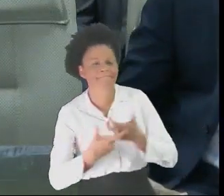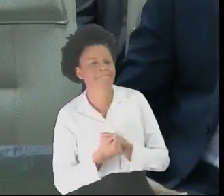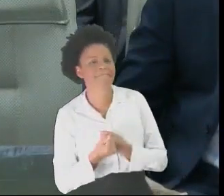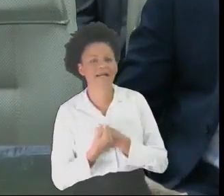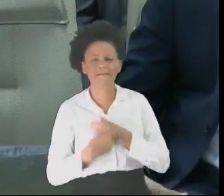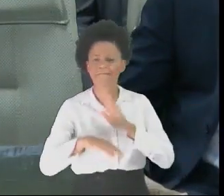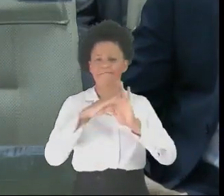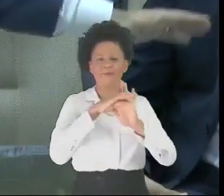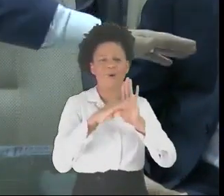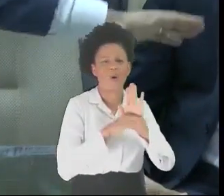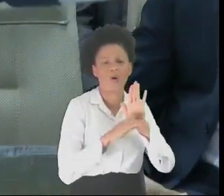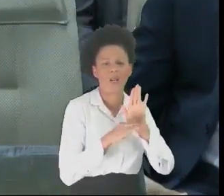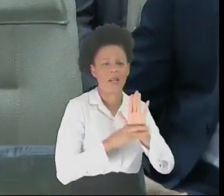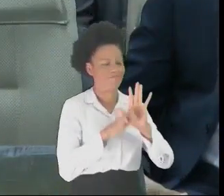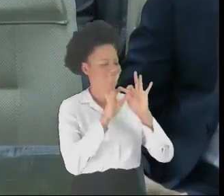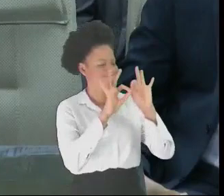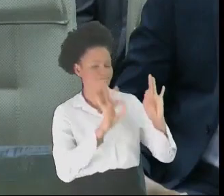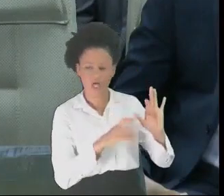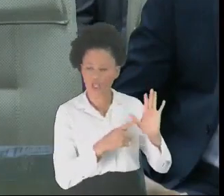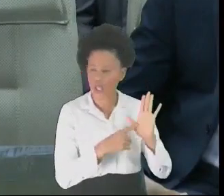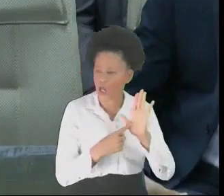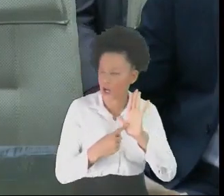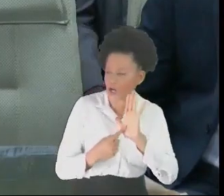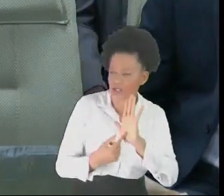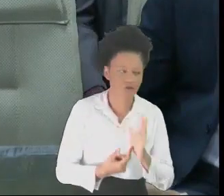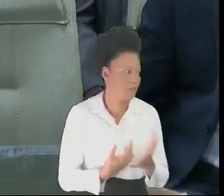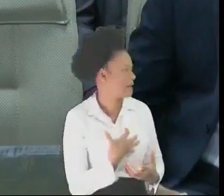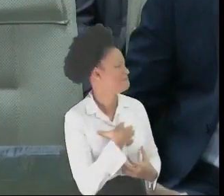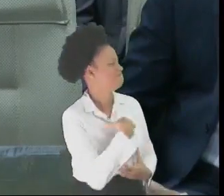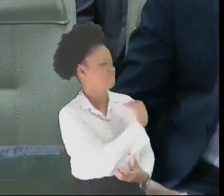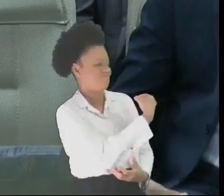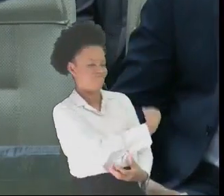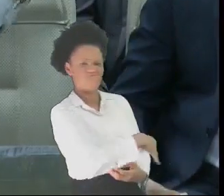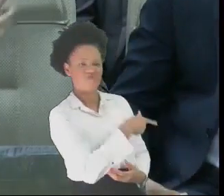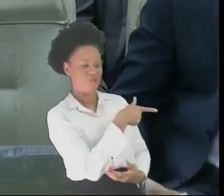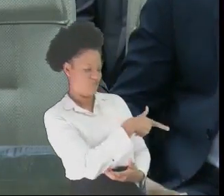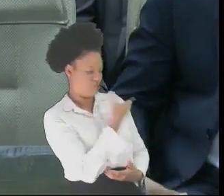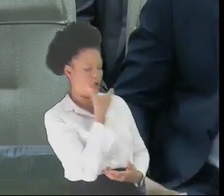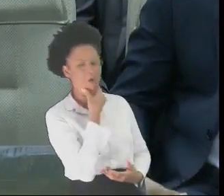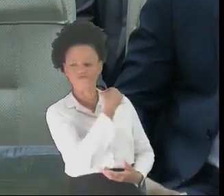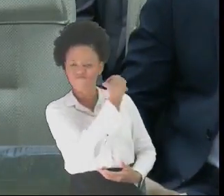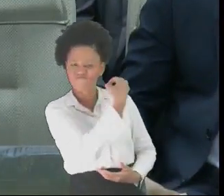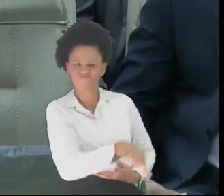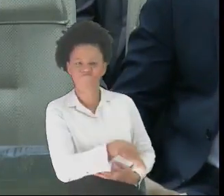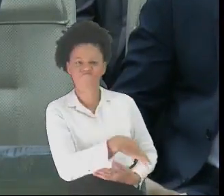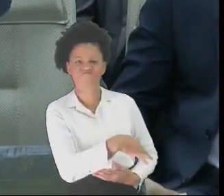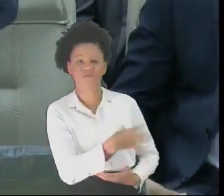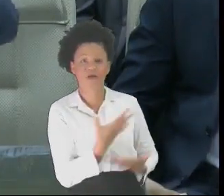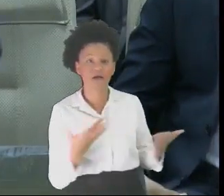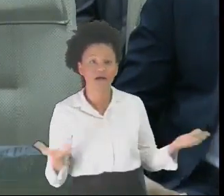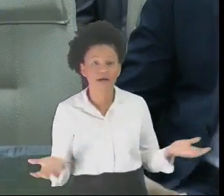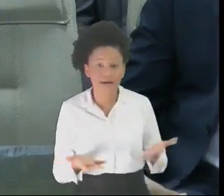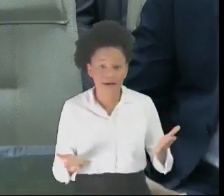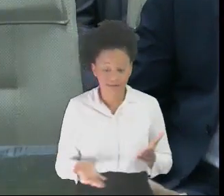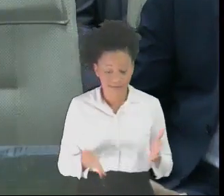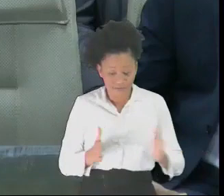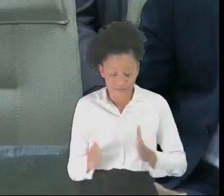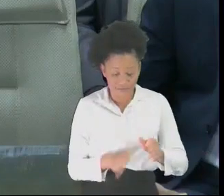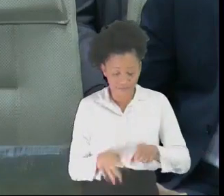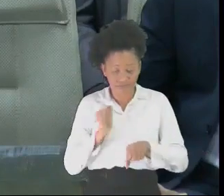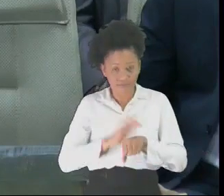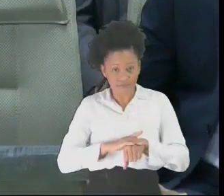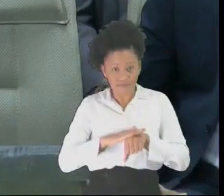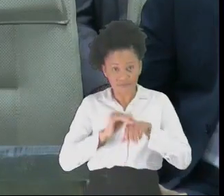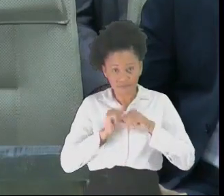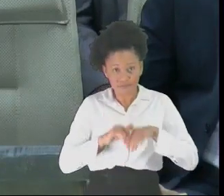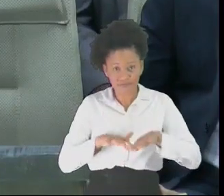programa maravilhoso que vai encantar. Ei, esse é que é o homem. E agora, na pandemia, se vocês